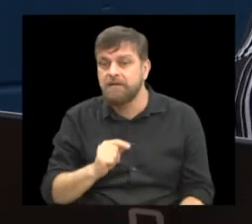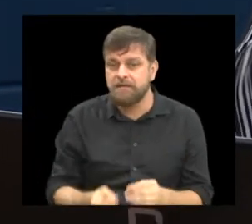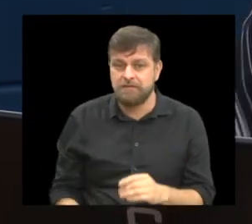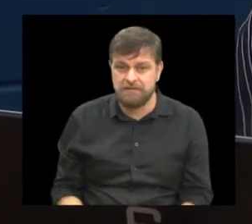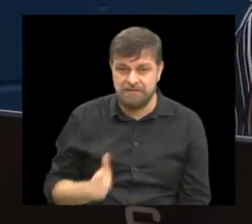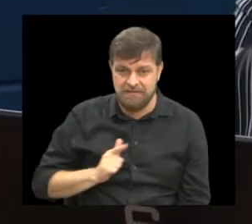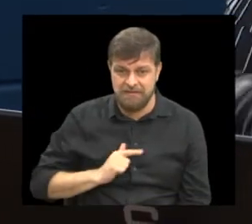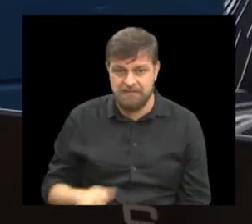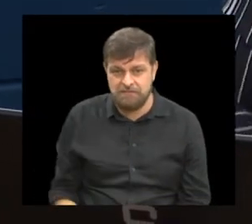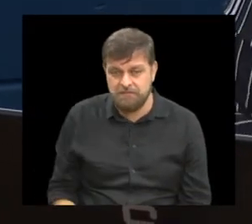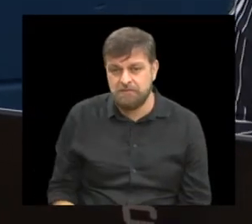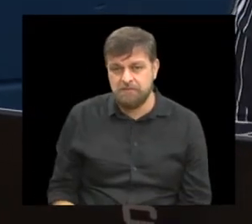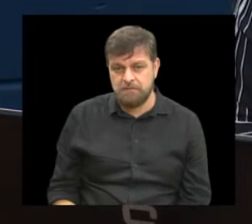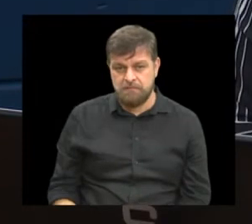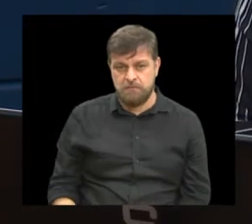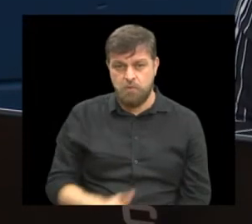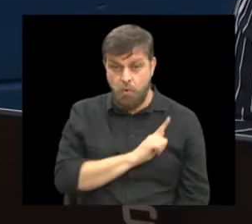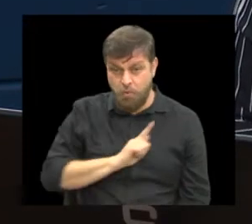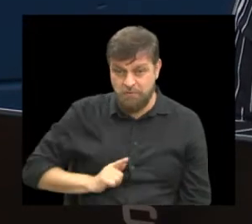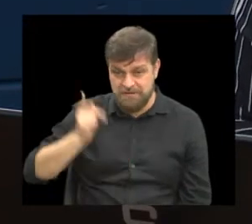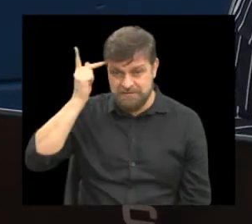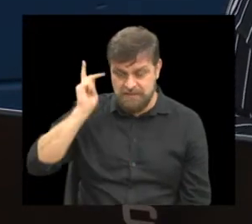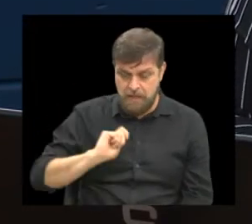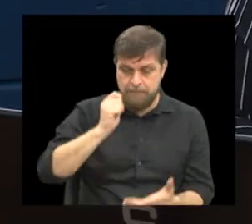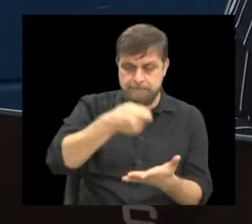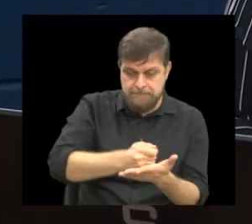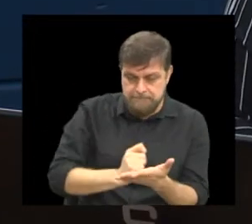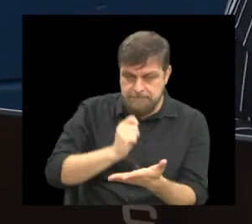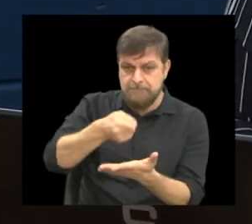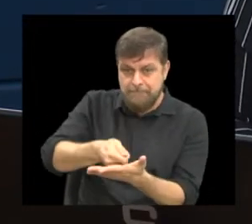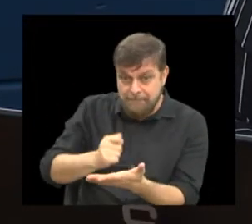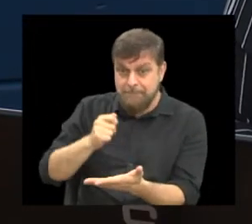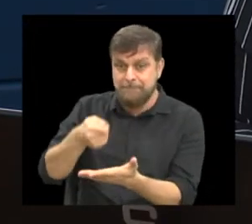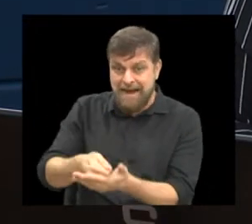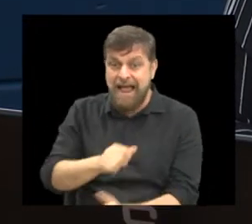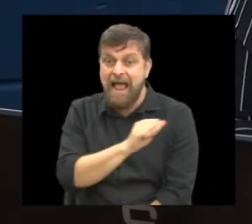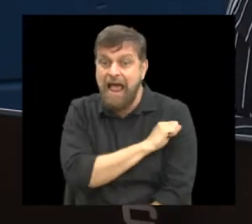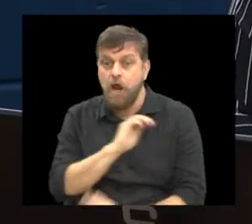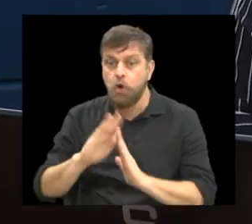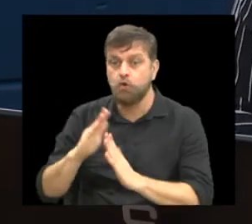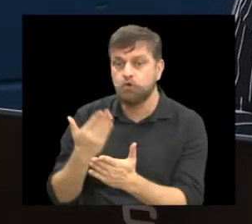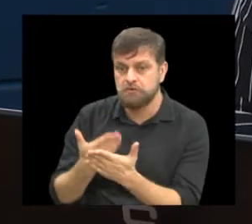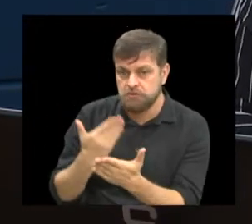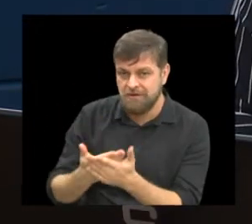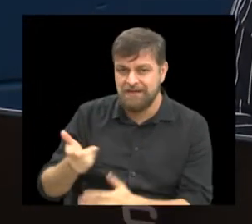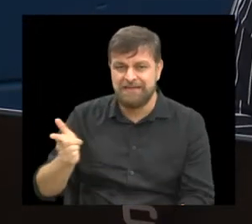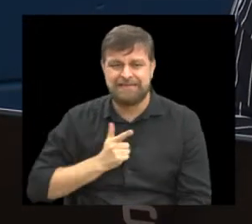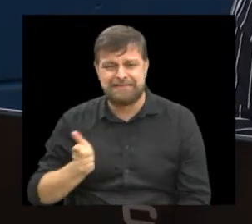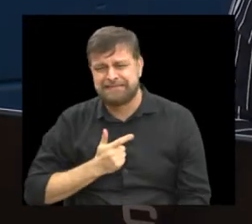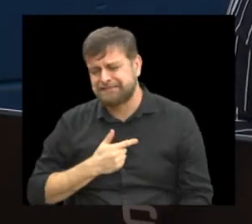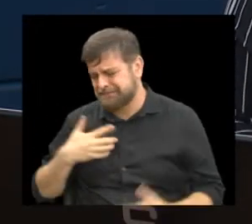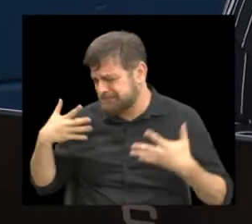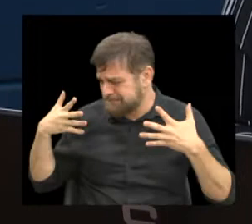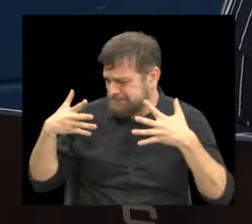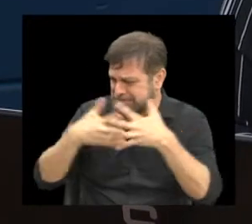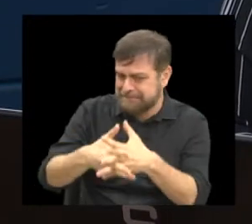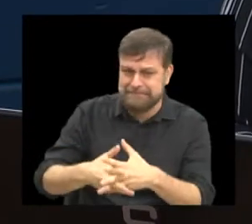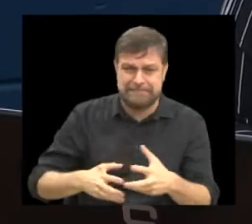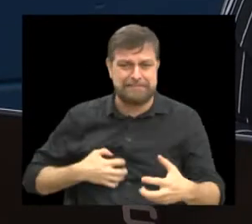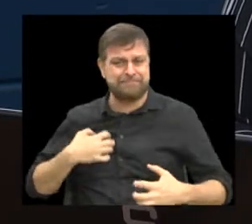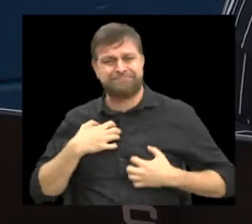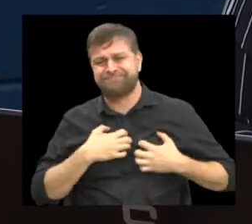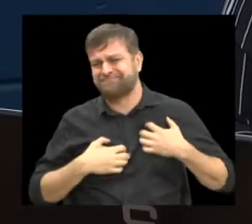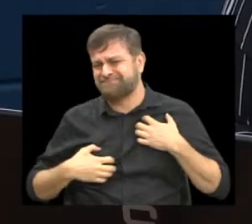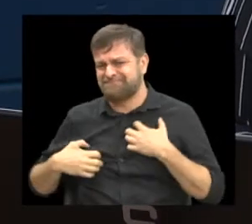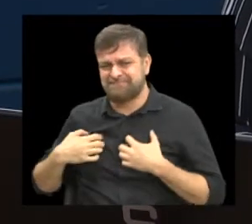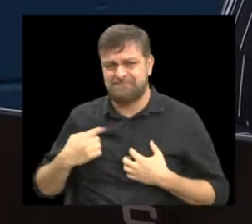a haver um custeio de alguns autistas em escolas especializadas. Isso está gerando um monte de polêmica, isso a gente não está